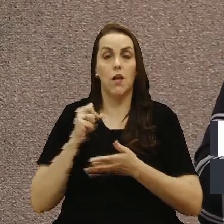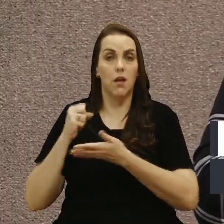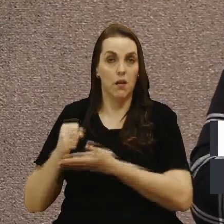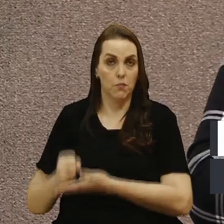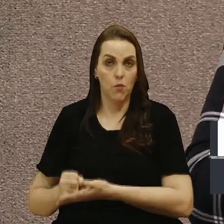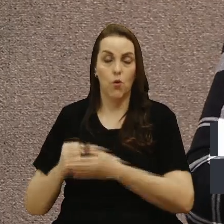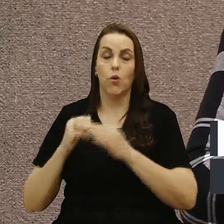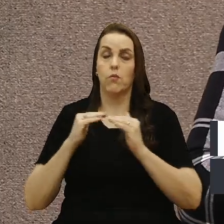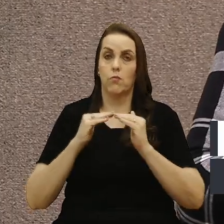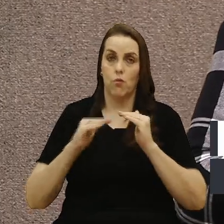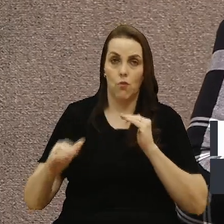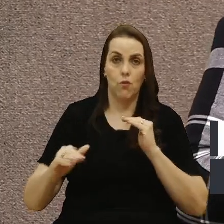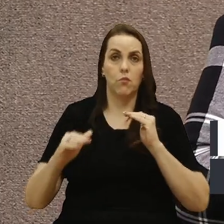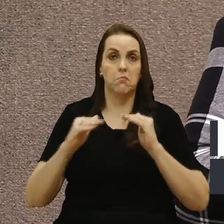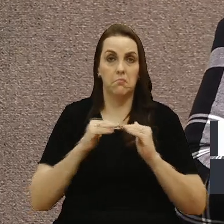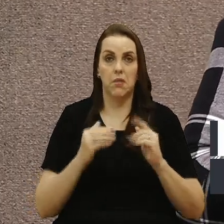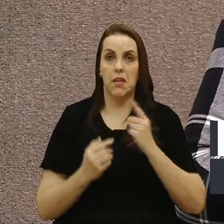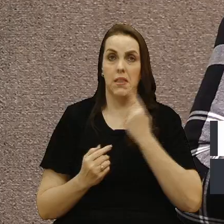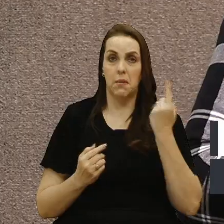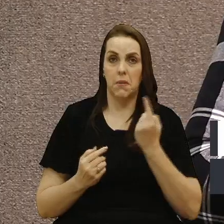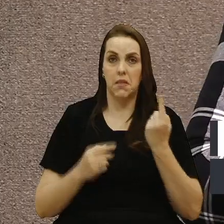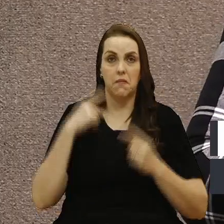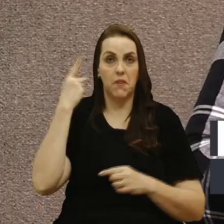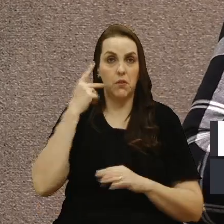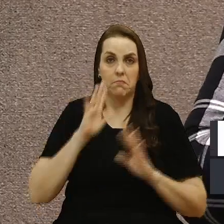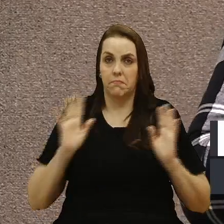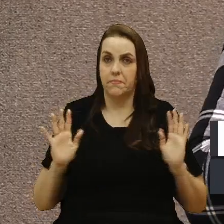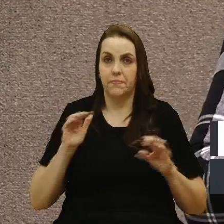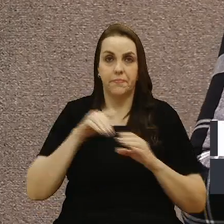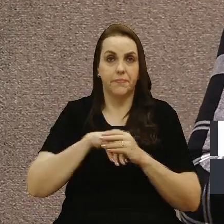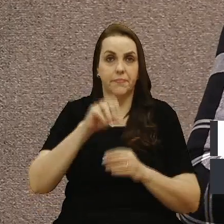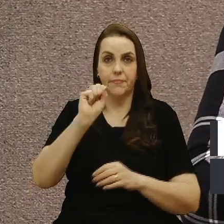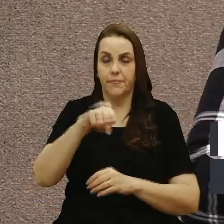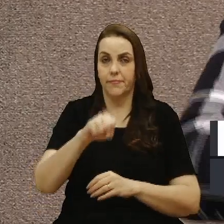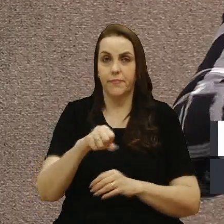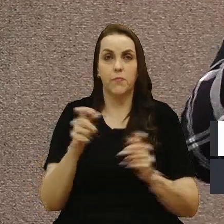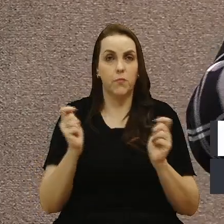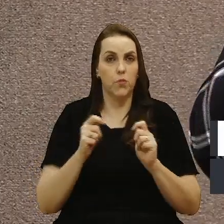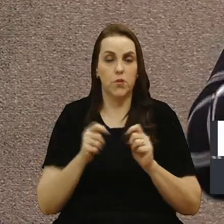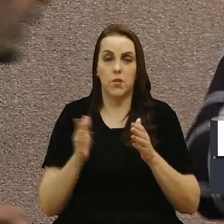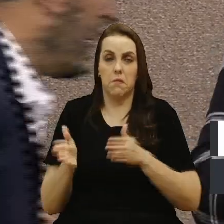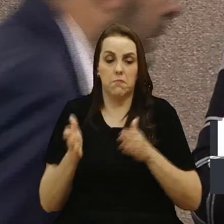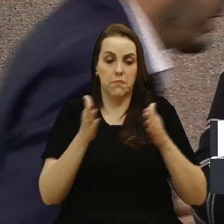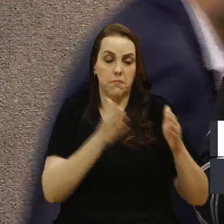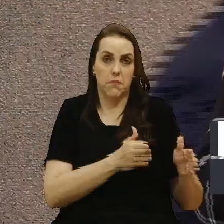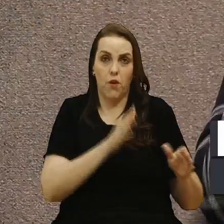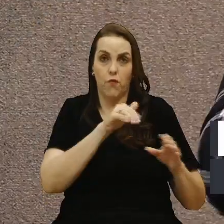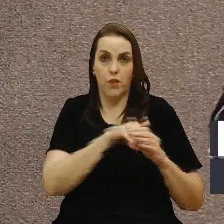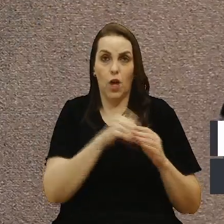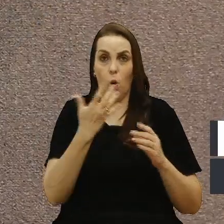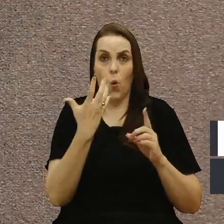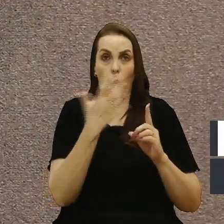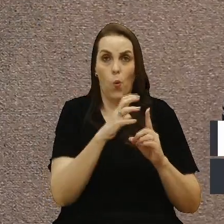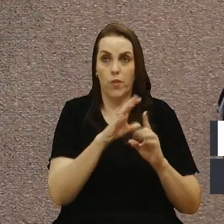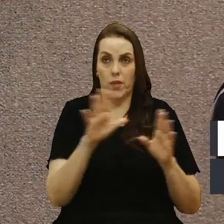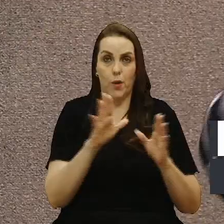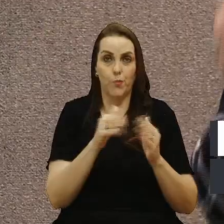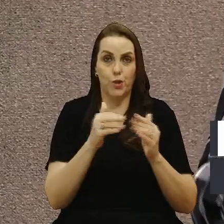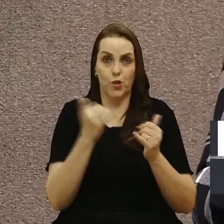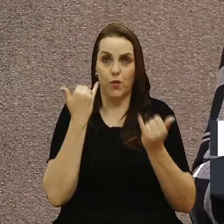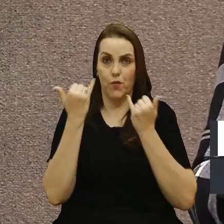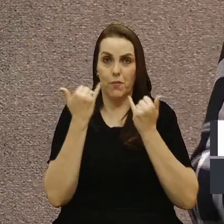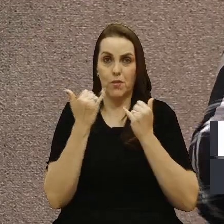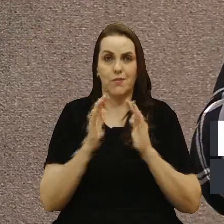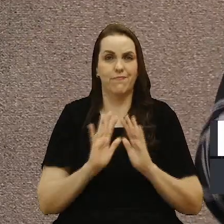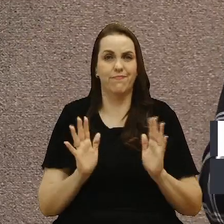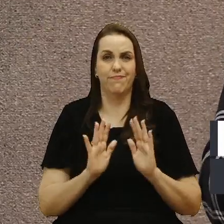vereadores independentes, quem quer que seja. Votaremos favoráveis, poderíamos fazer uma oposição e votar contra um pedido de informação, mas eu acho que isso